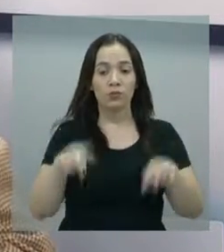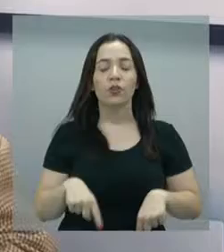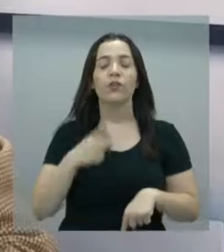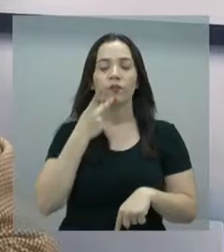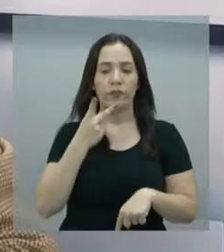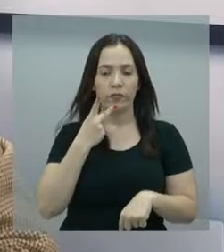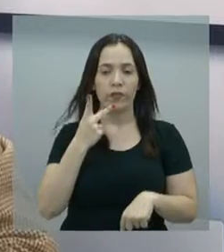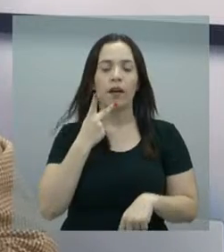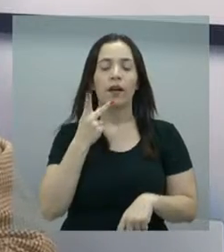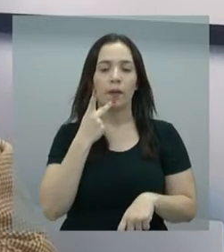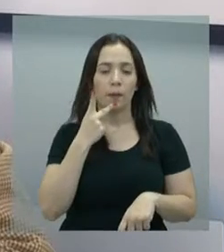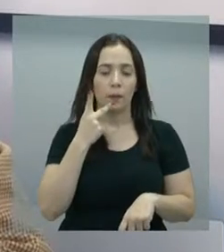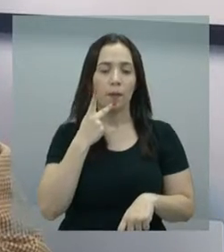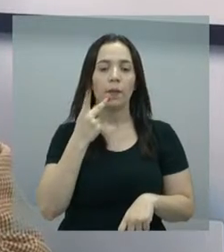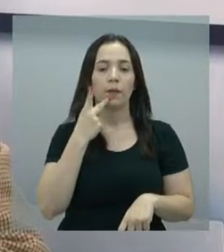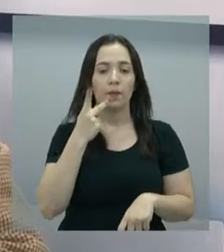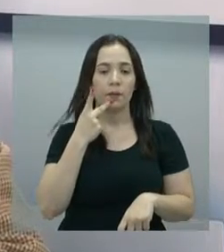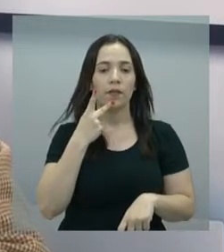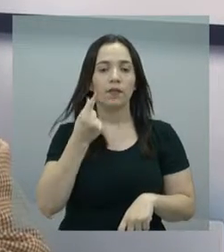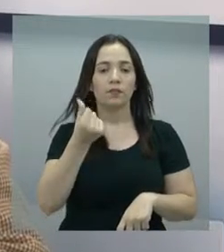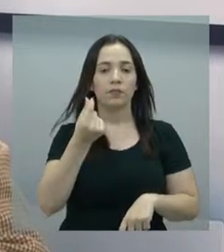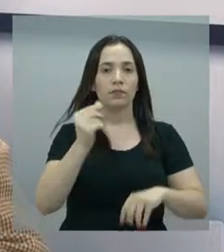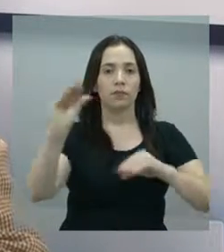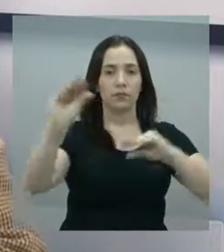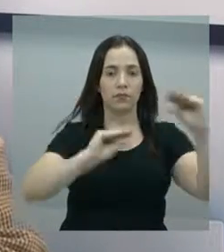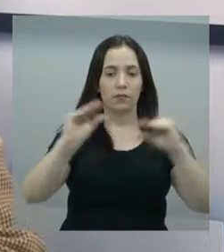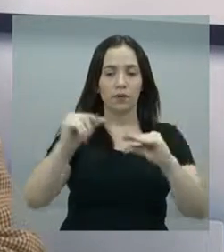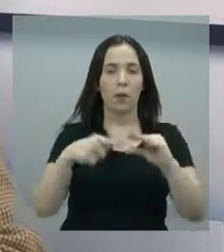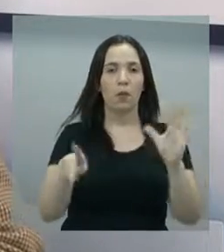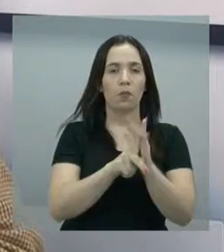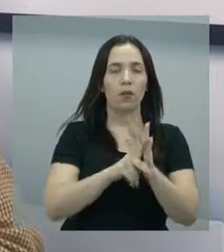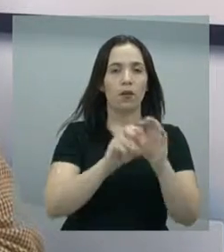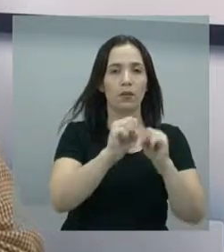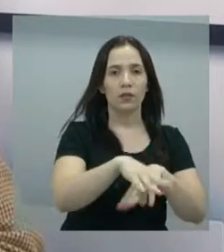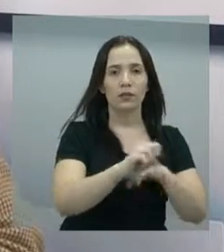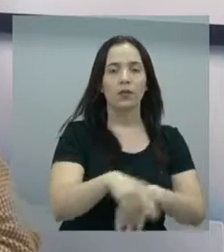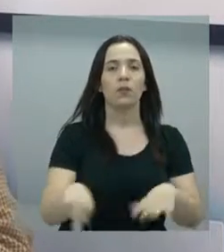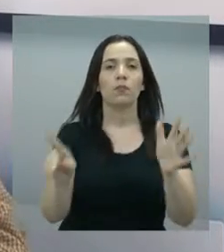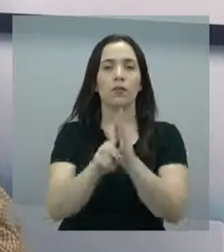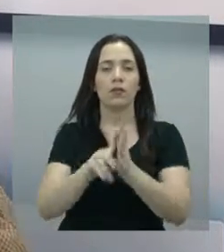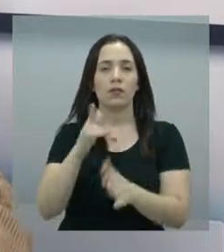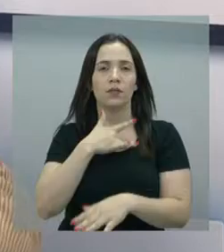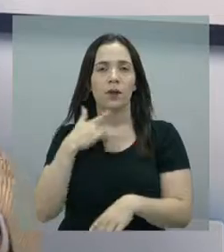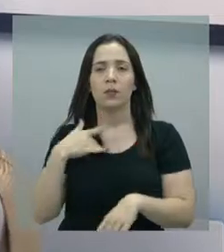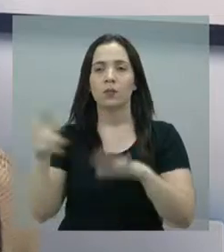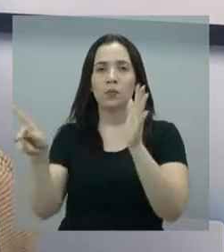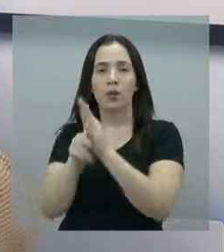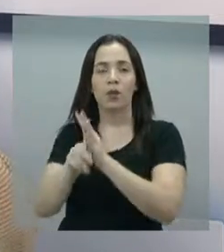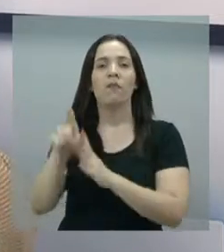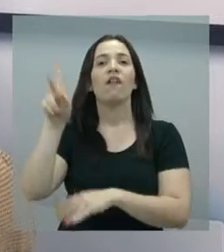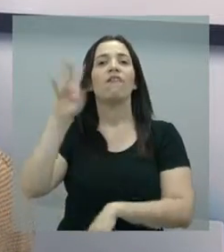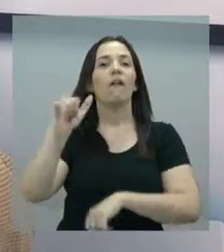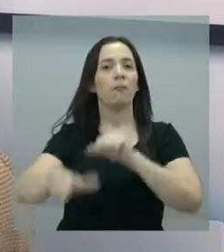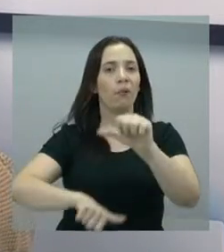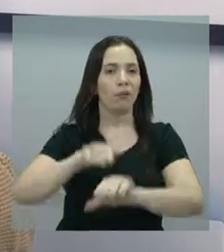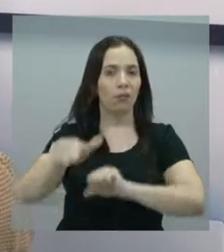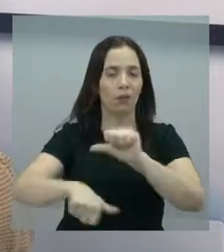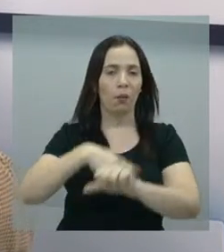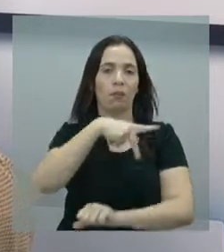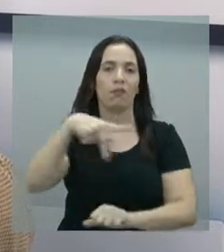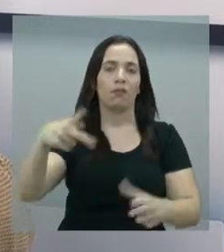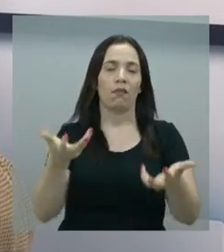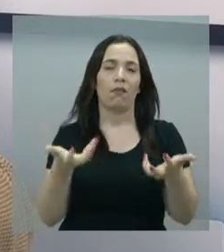fala, inclusive, em mexer nesses recursos que são carimbados, né? Educação, saúde. Né? Então, essa